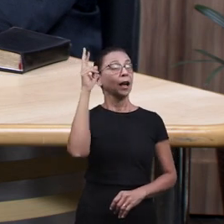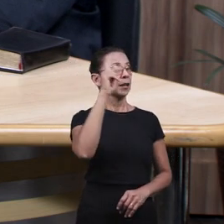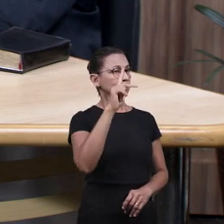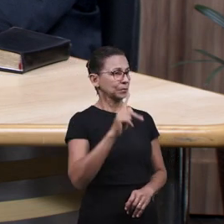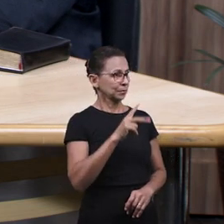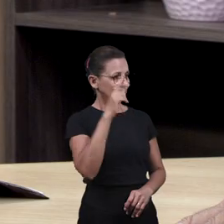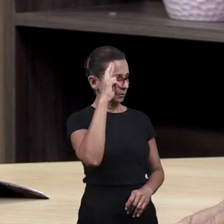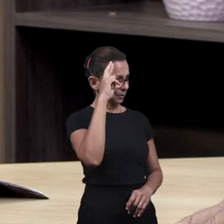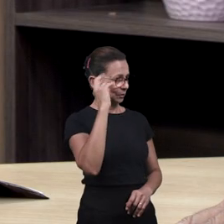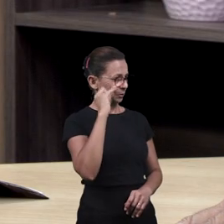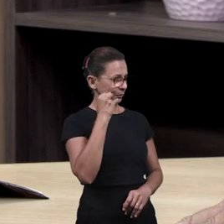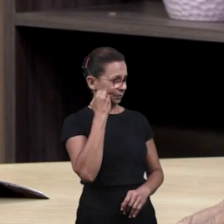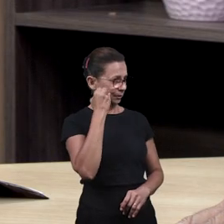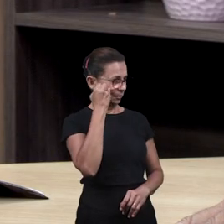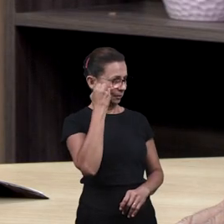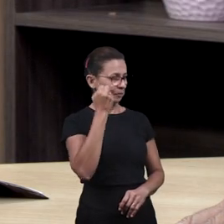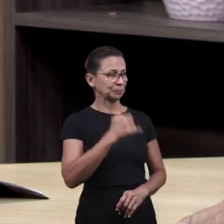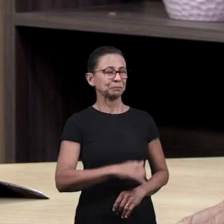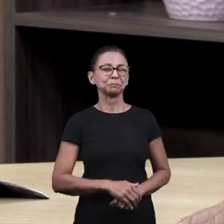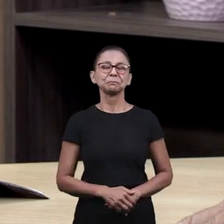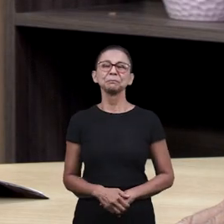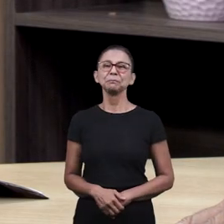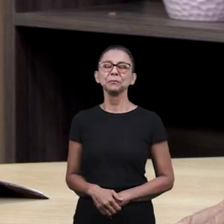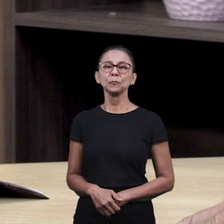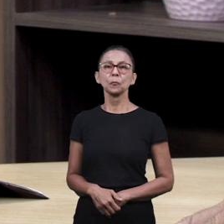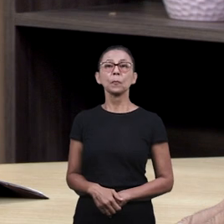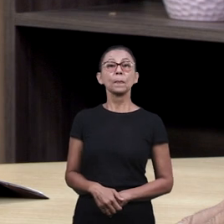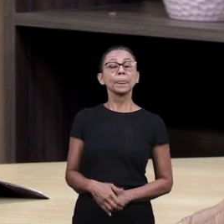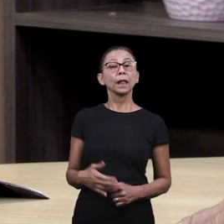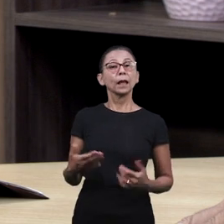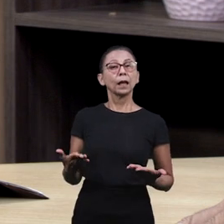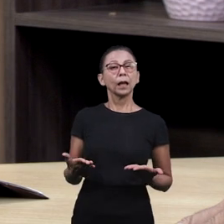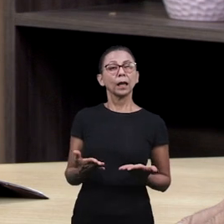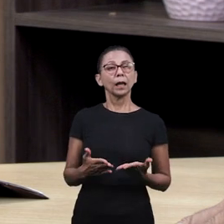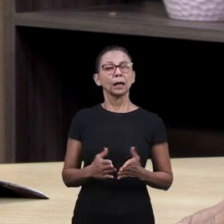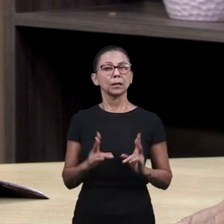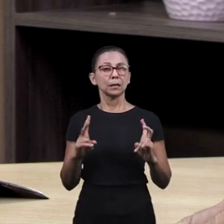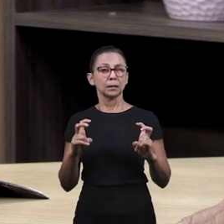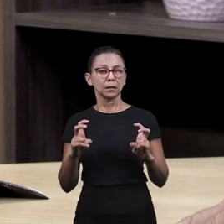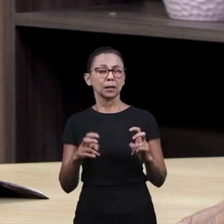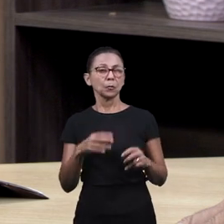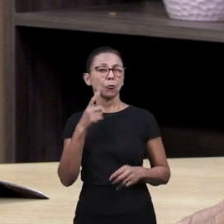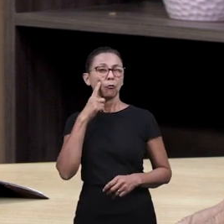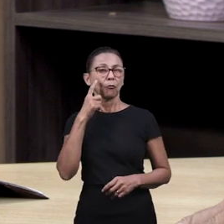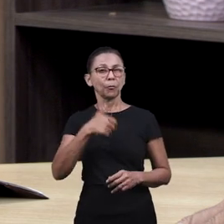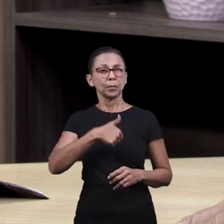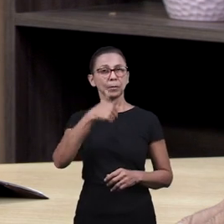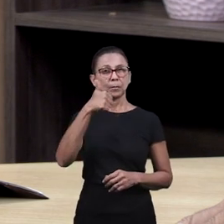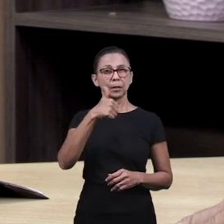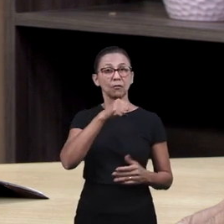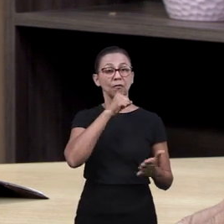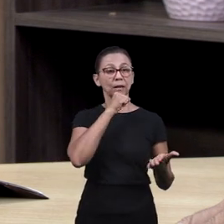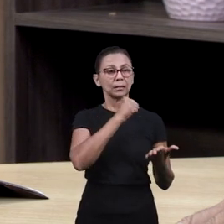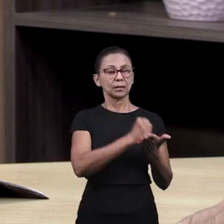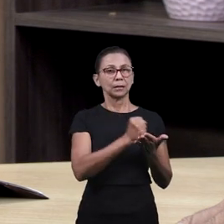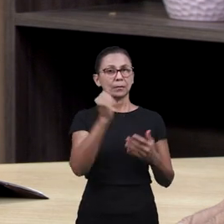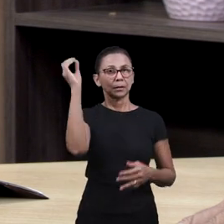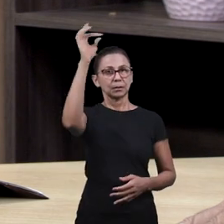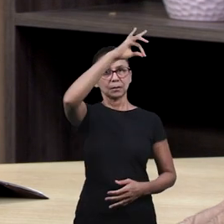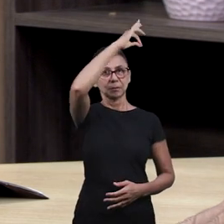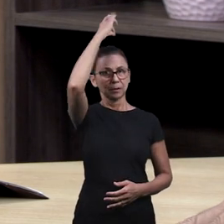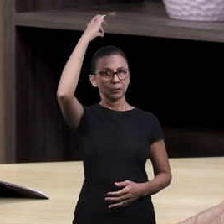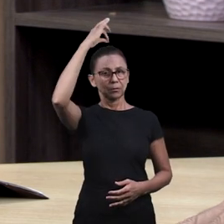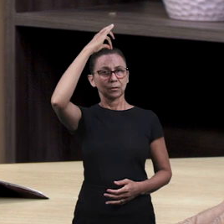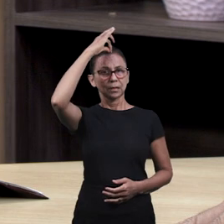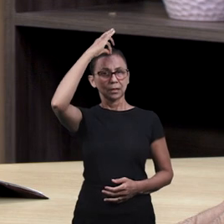bem. Para tratarmos desse tema, nós vamos primeiro abordar o Espírito Santo no Velho Testamento. E